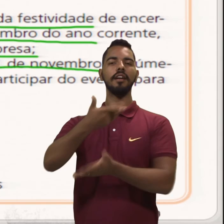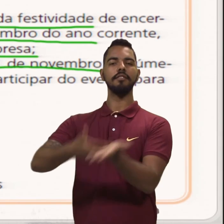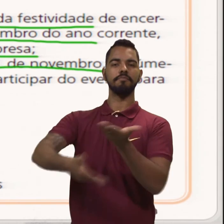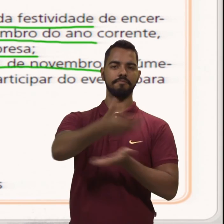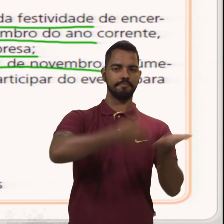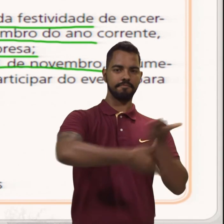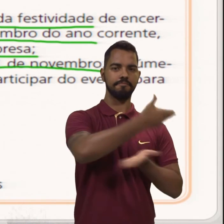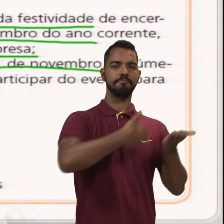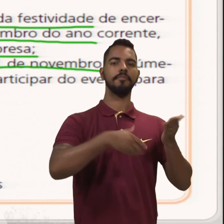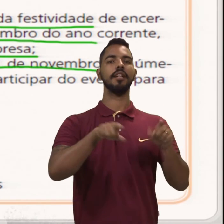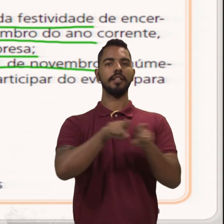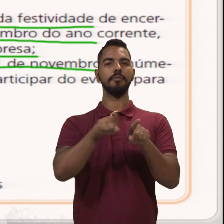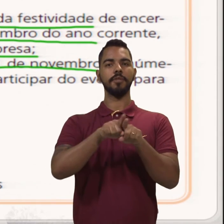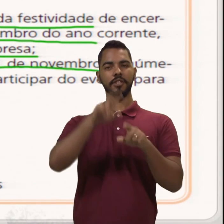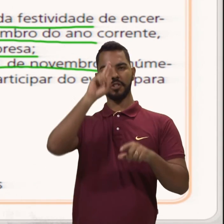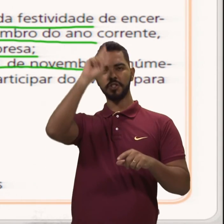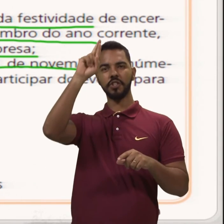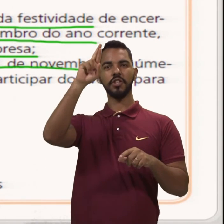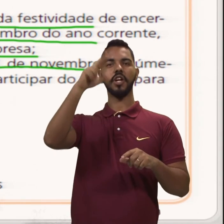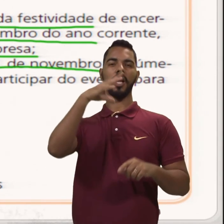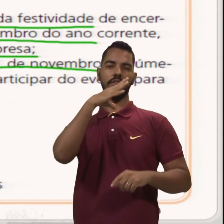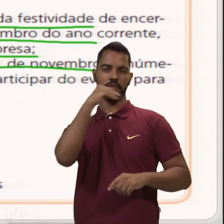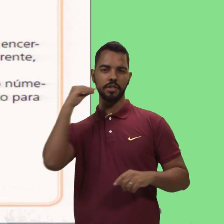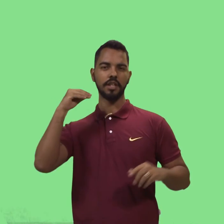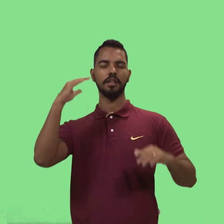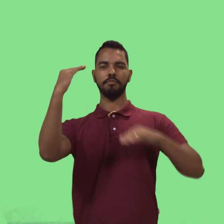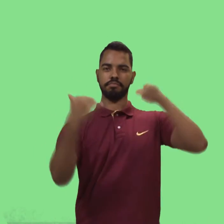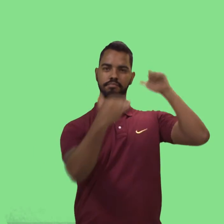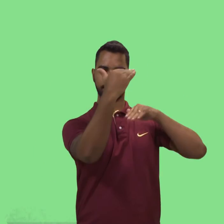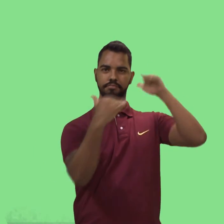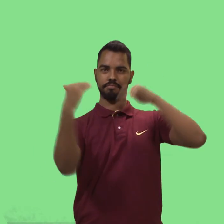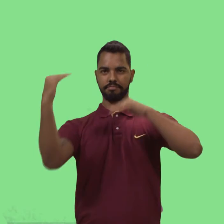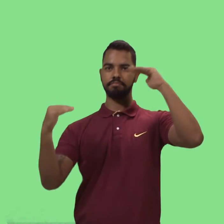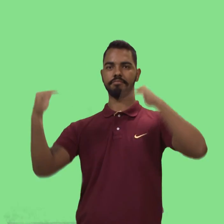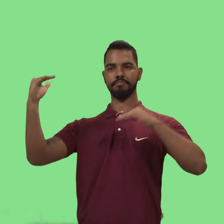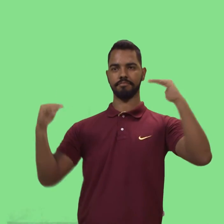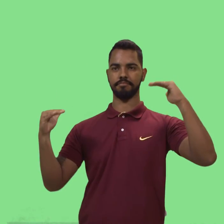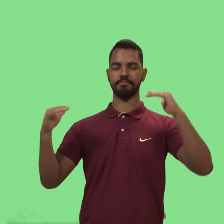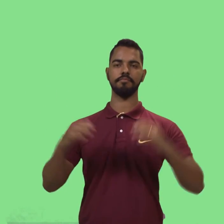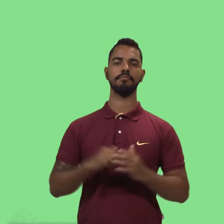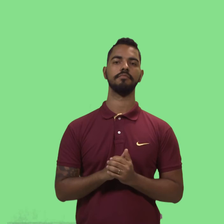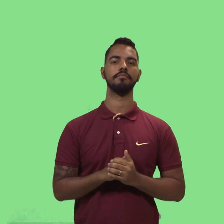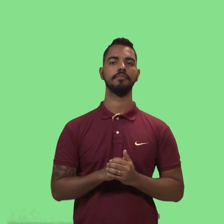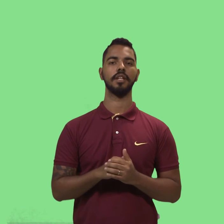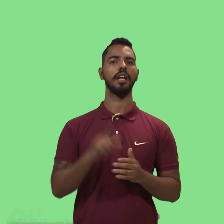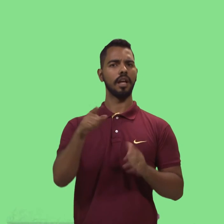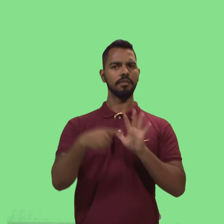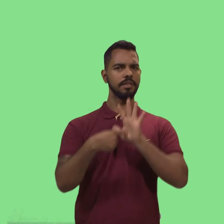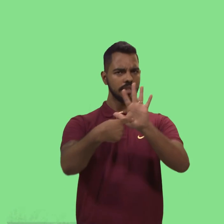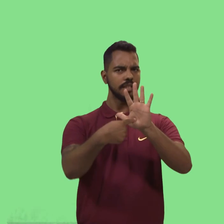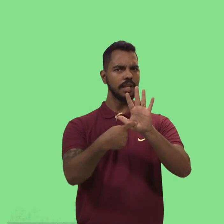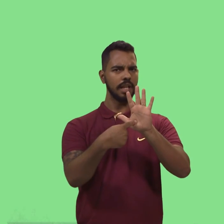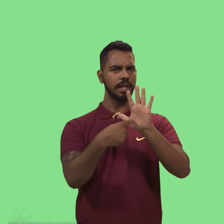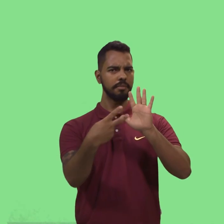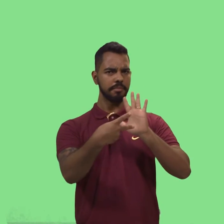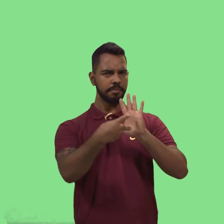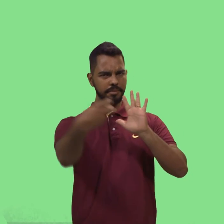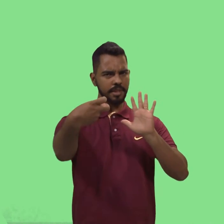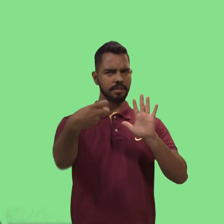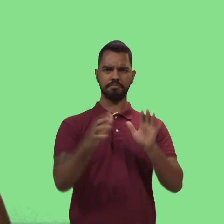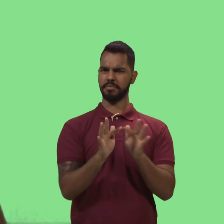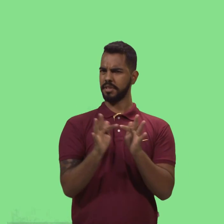mesma empresa, em níveis de hierarquias diferentes. Você viu no exemplo demonstrado que o memorando